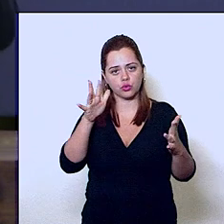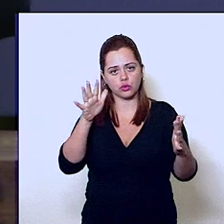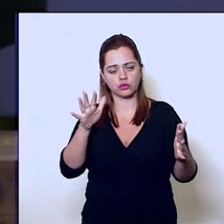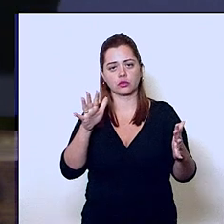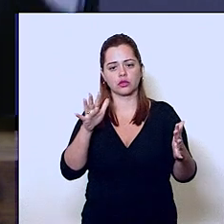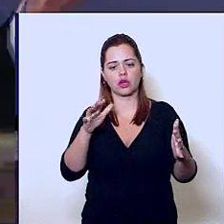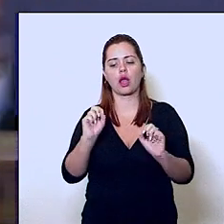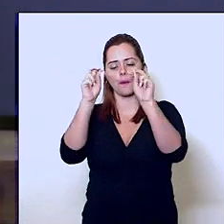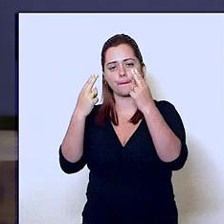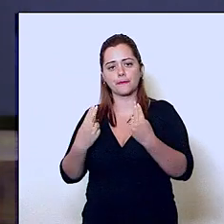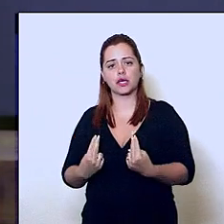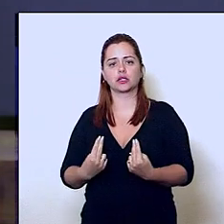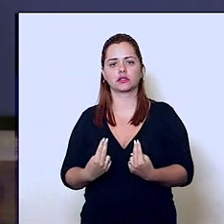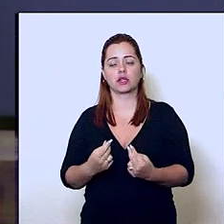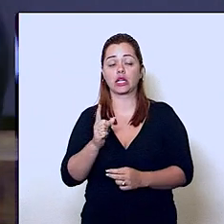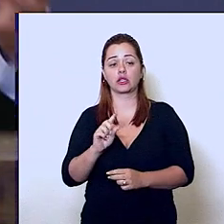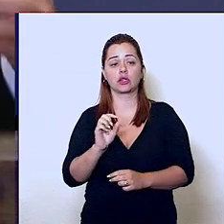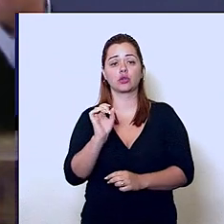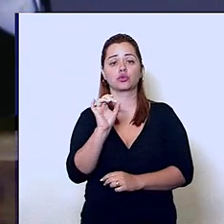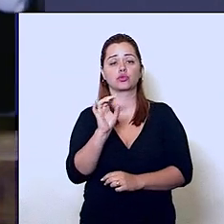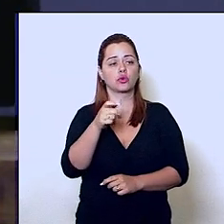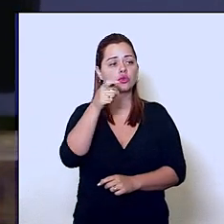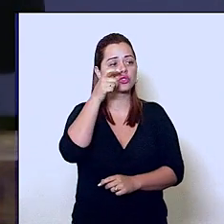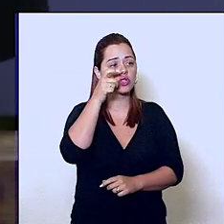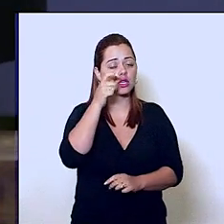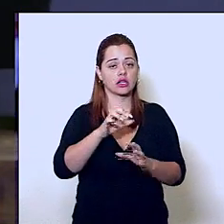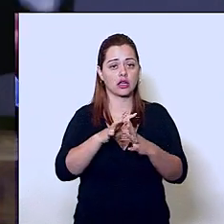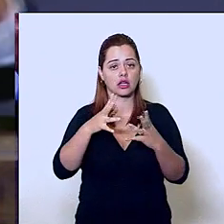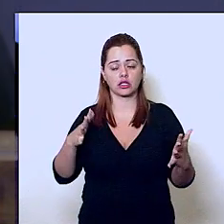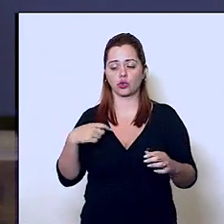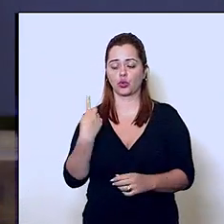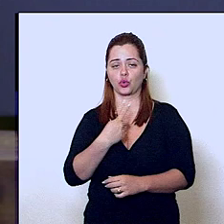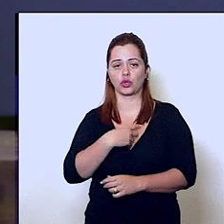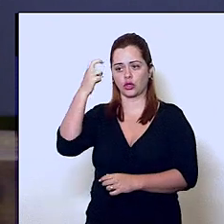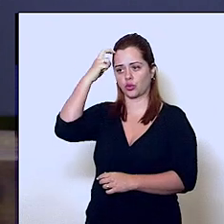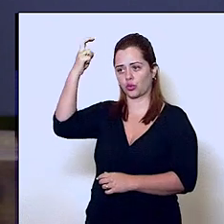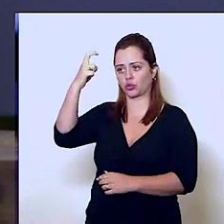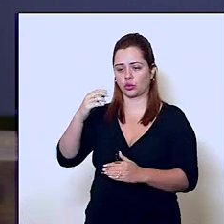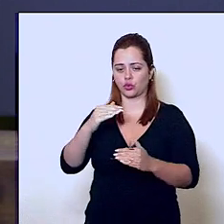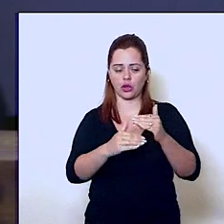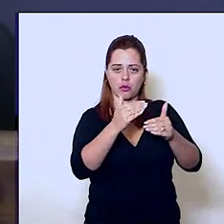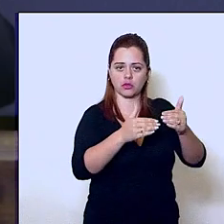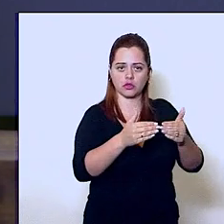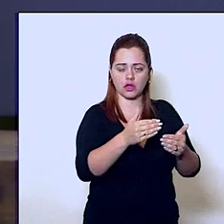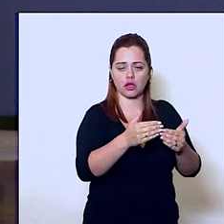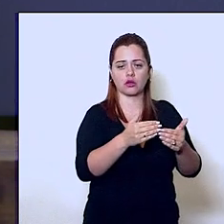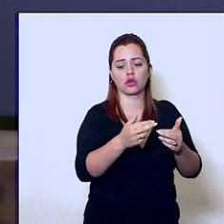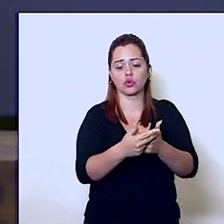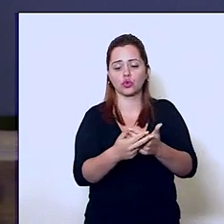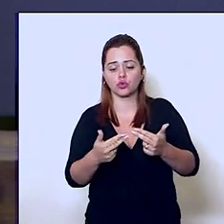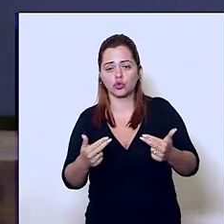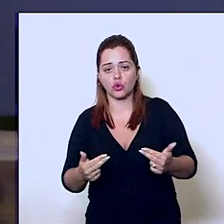apenas enxergando a grandiosidade da nossa cultura, da promoção de cadeias, né, de conquistas,